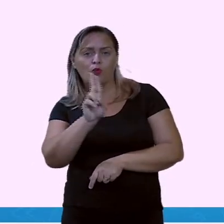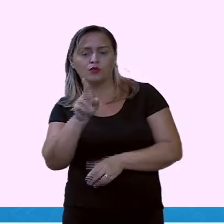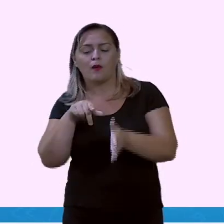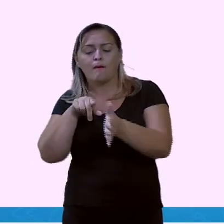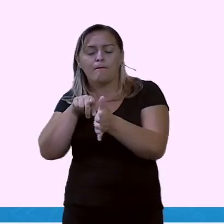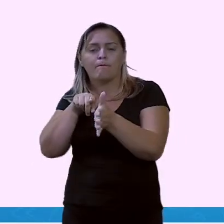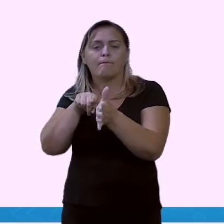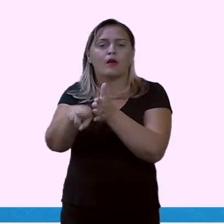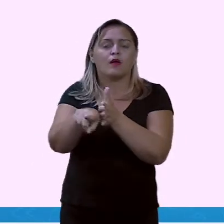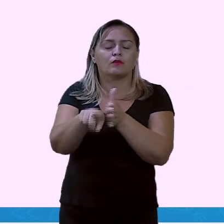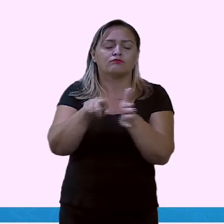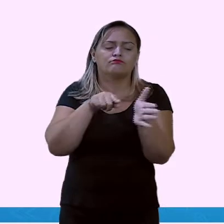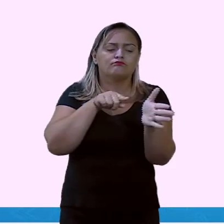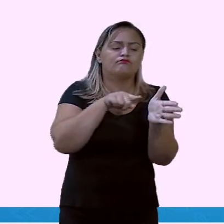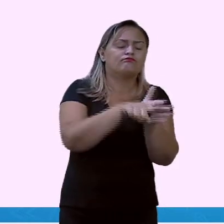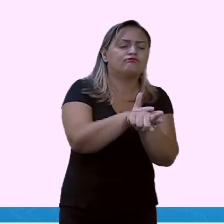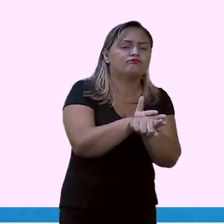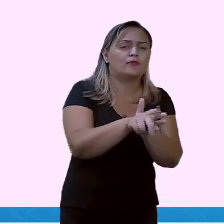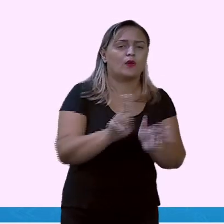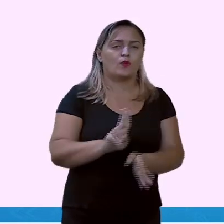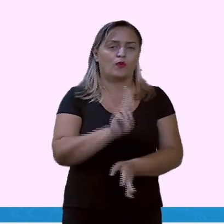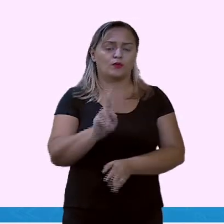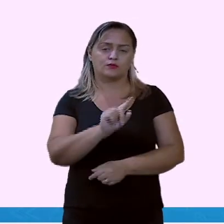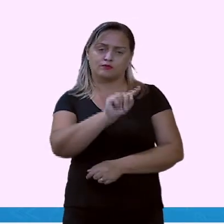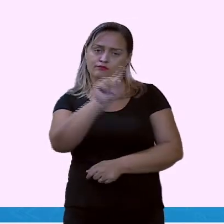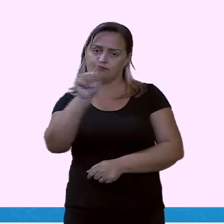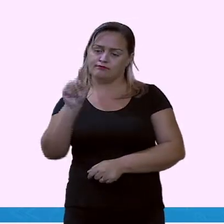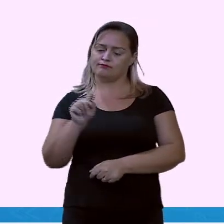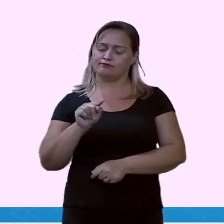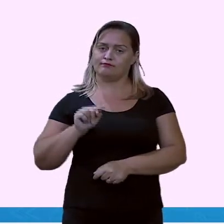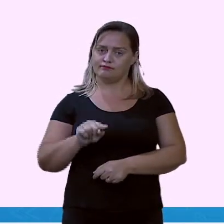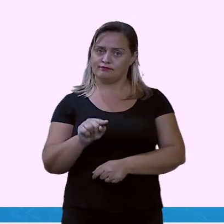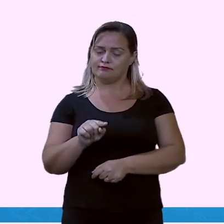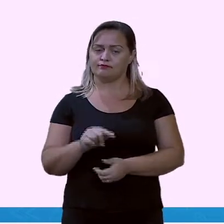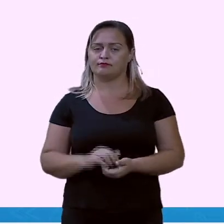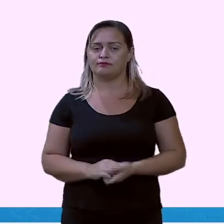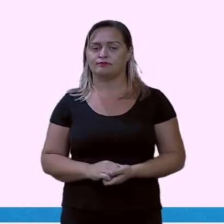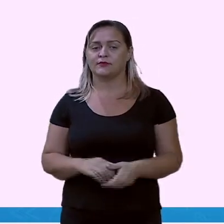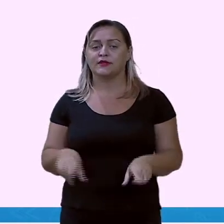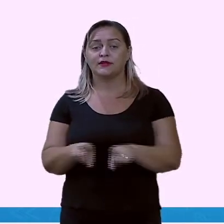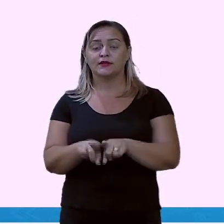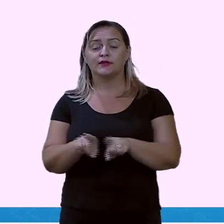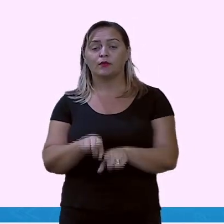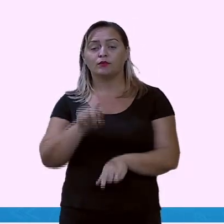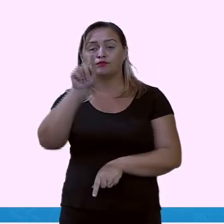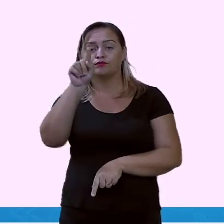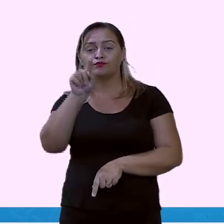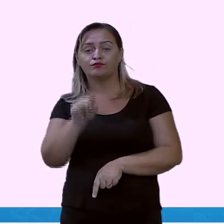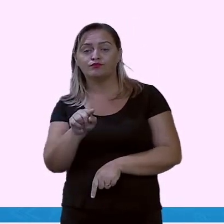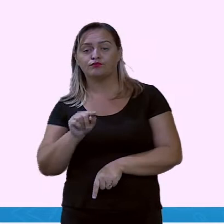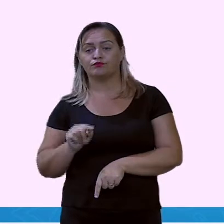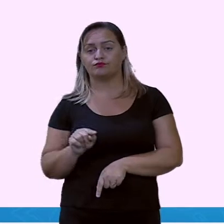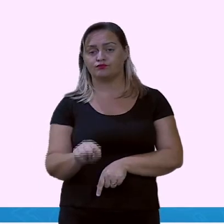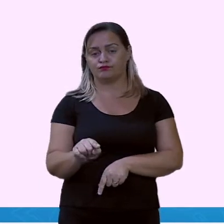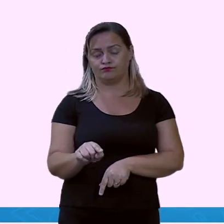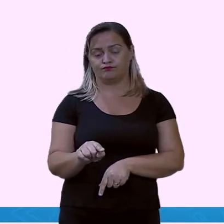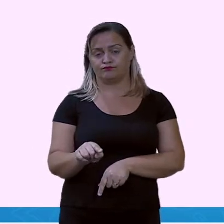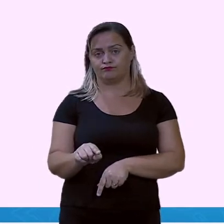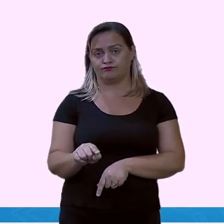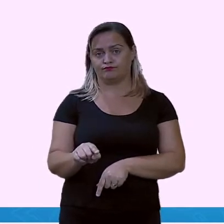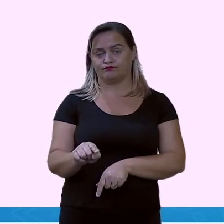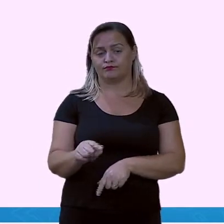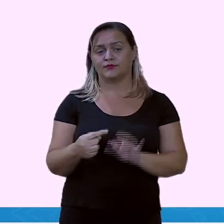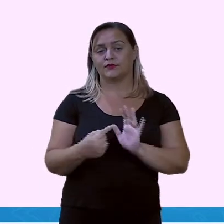eu tenho uma pergunta, eu uso o ponto de interrogação. E nós temos o ponto de